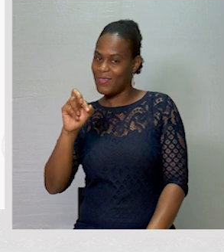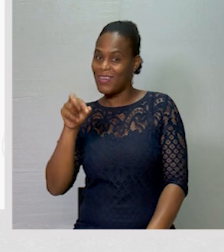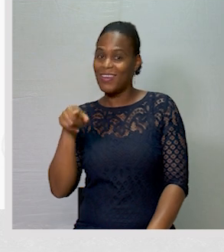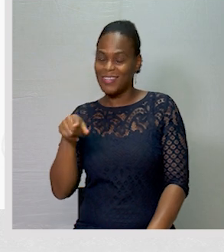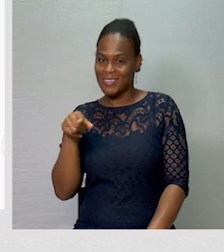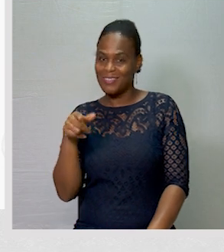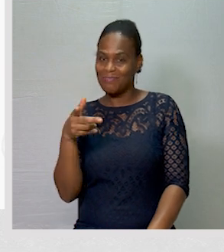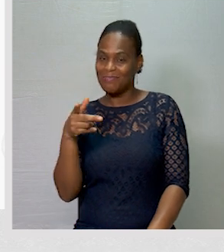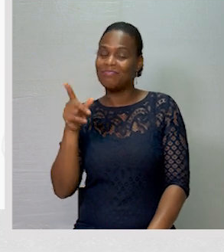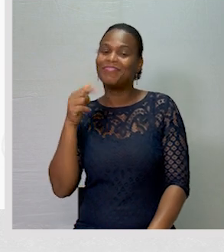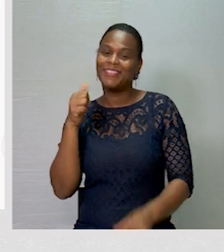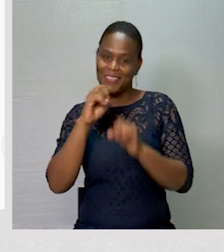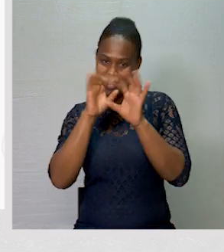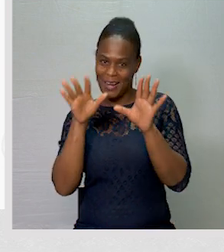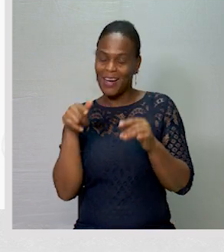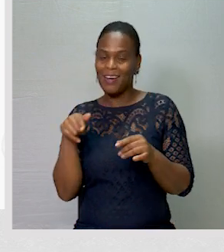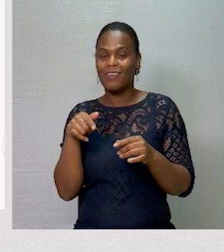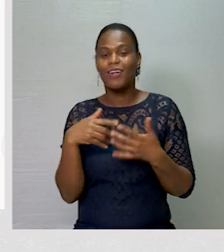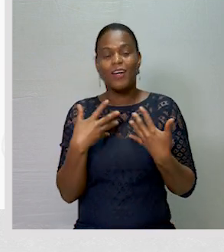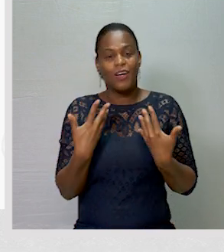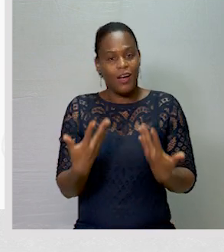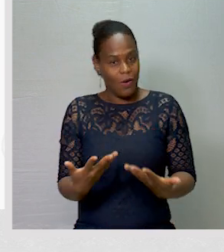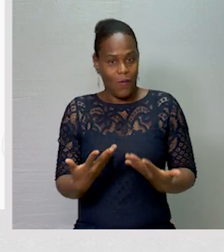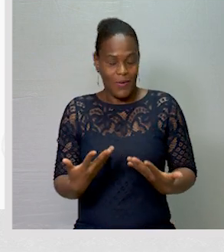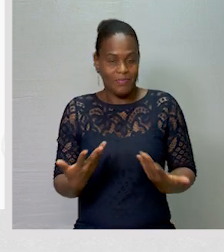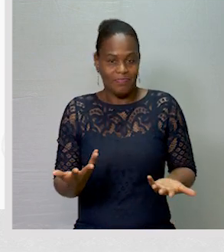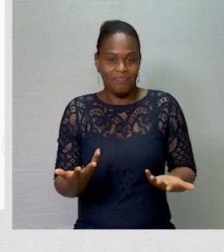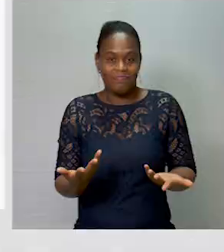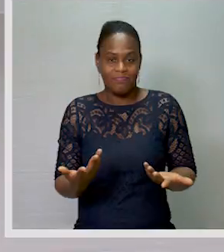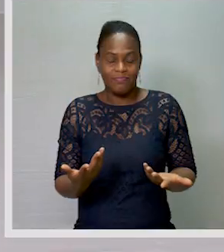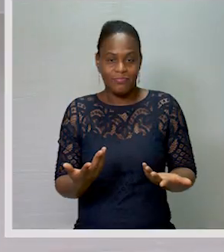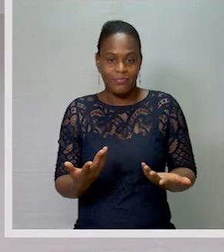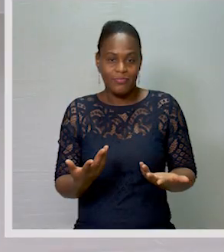168. É isso? Claro! Agora,